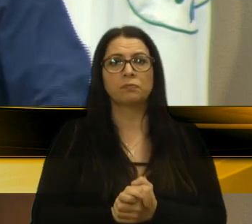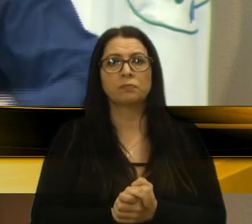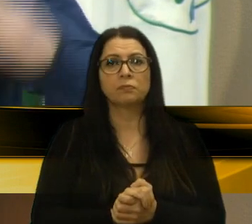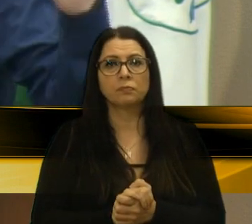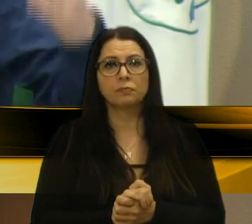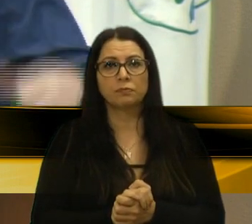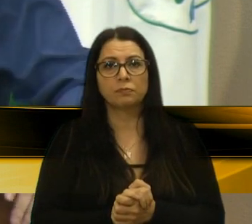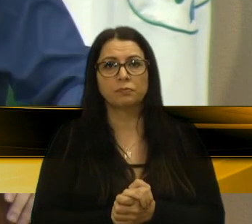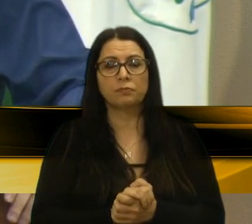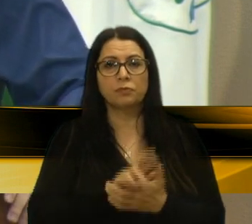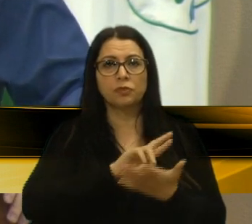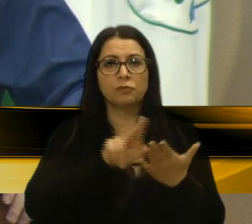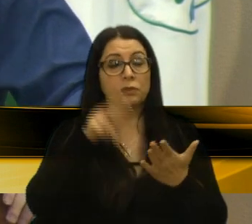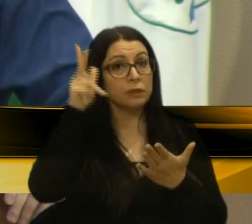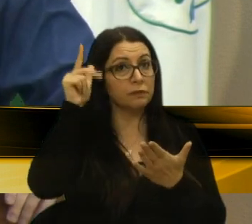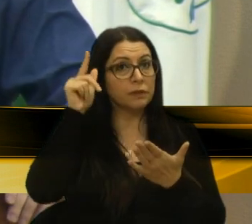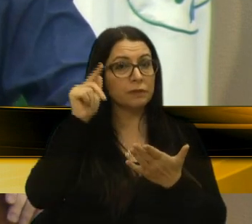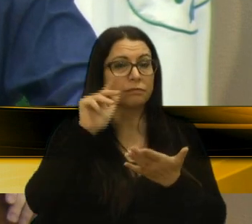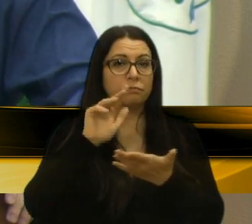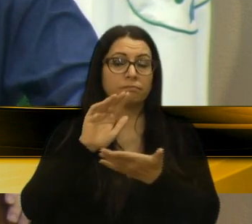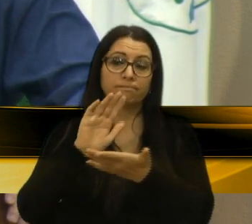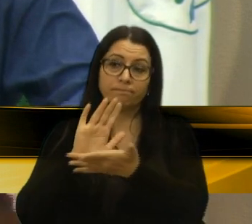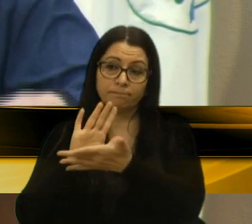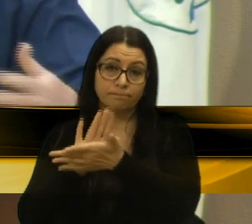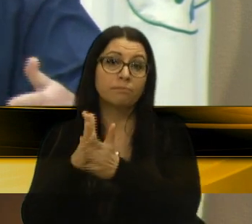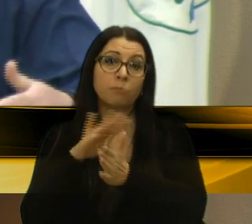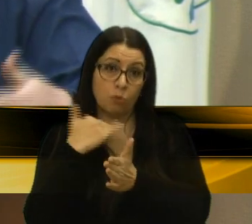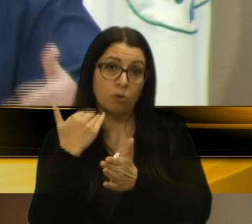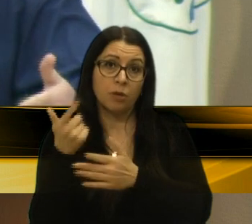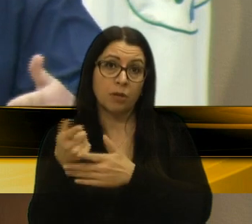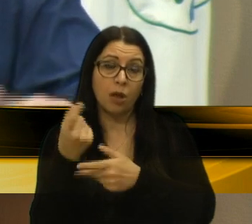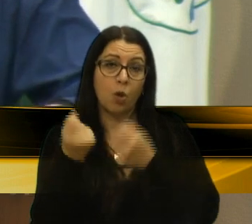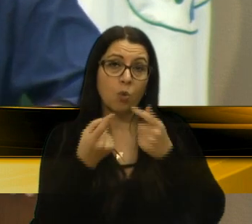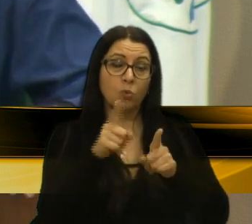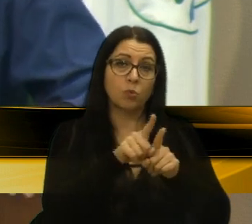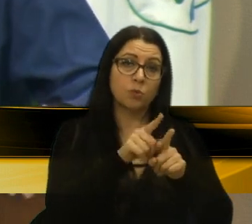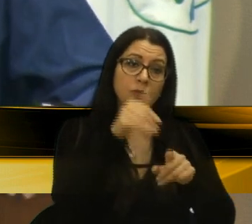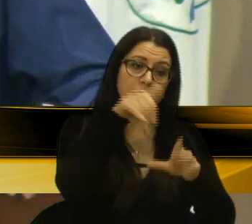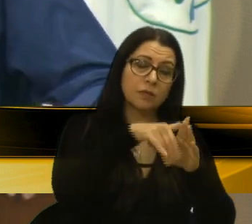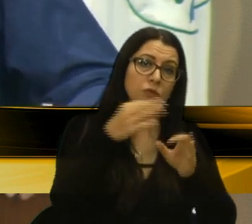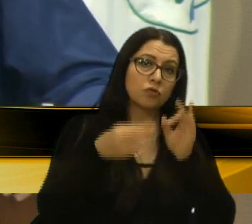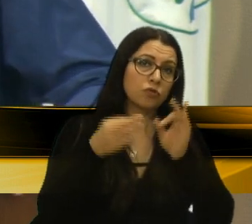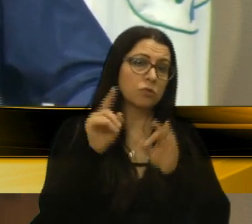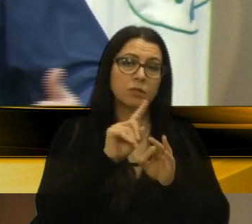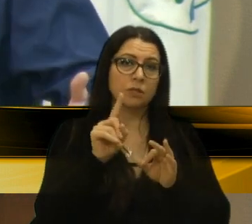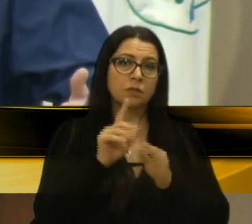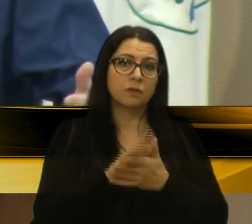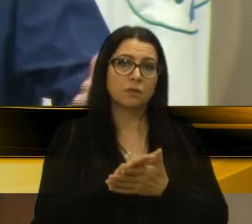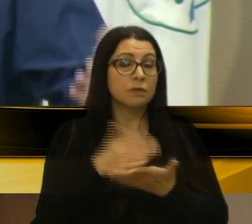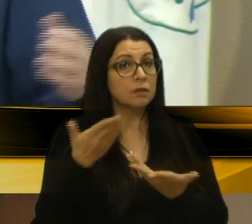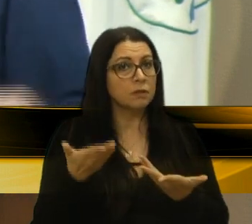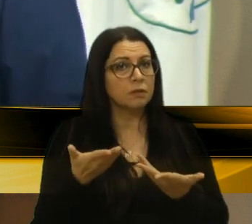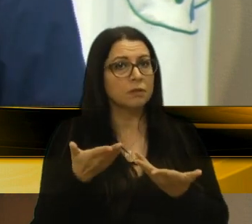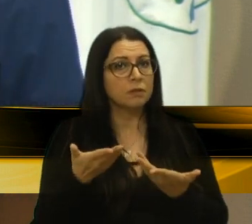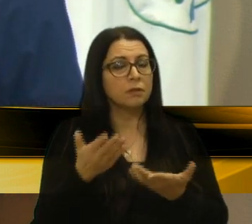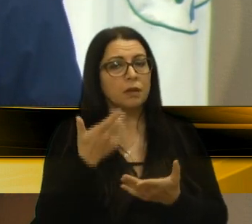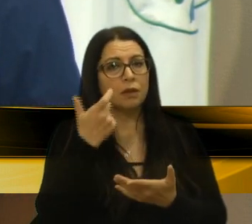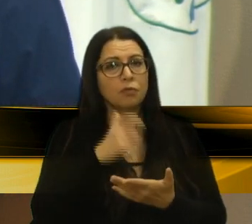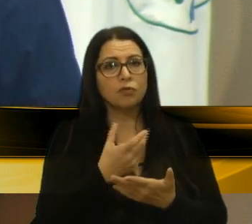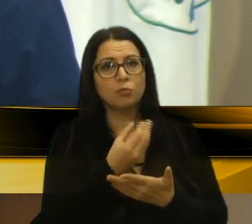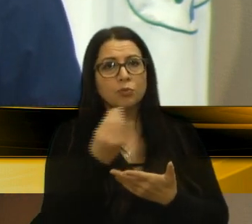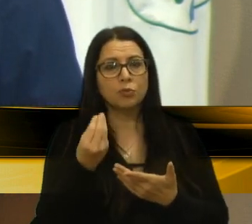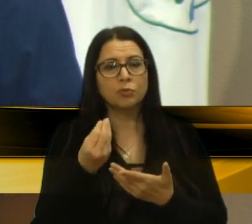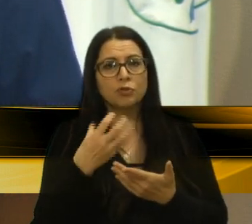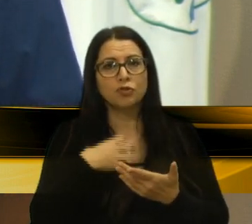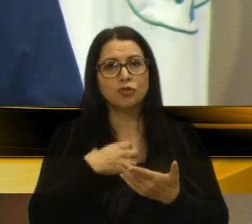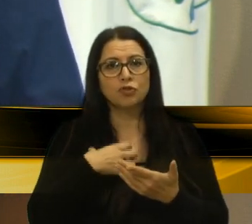doença. Então, vários cavalos foram sacrificados, alguns outros entraram na justiça e não foram, que provavelmente muitos foram de